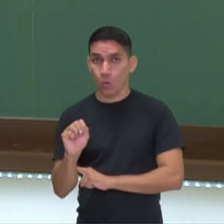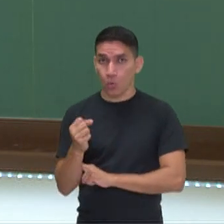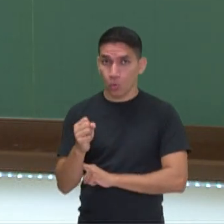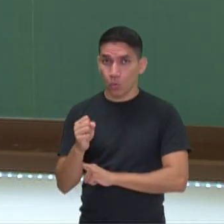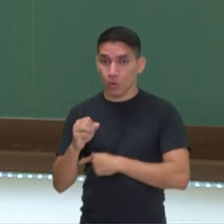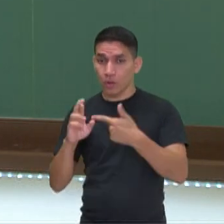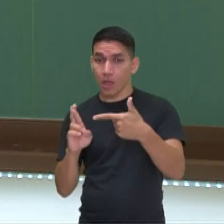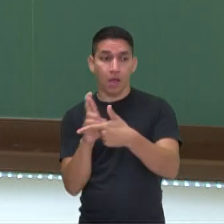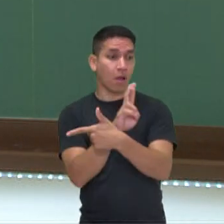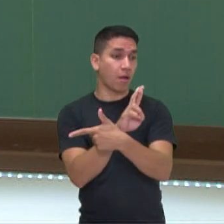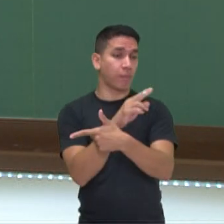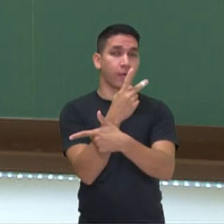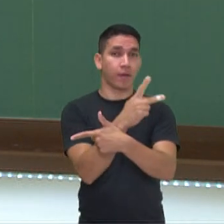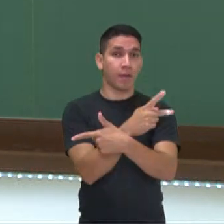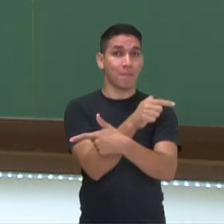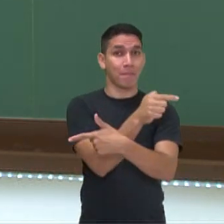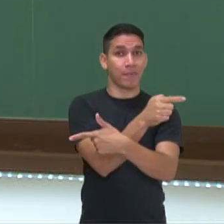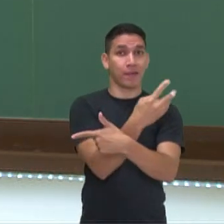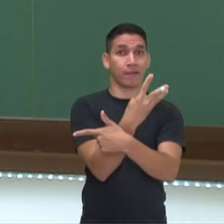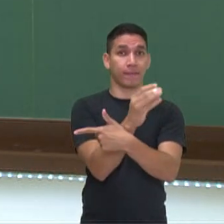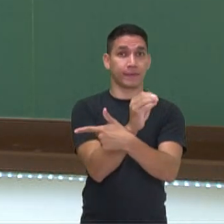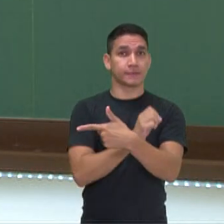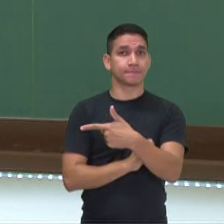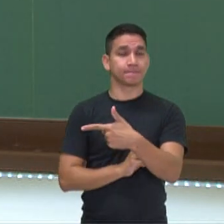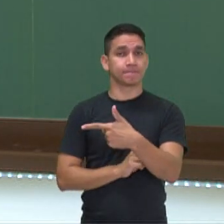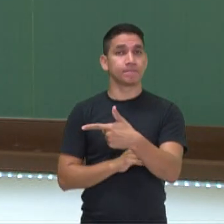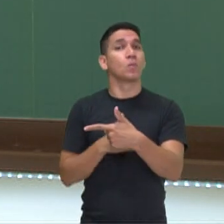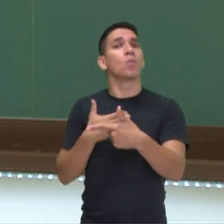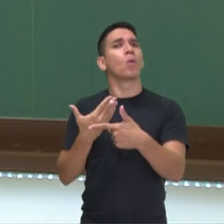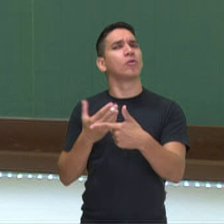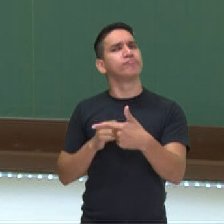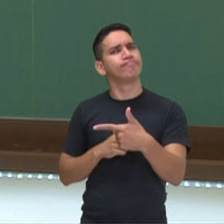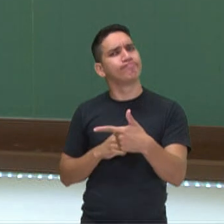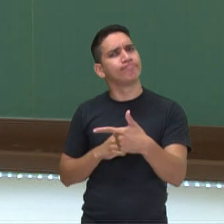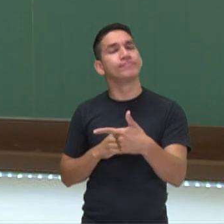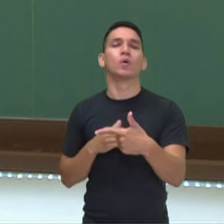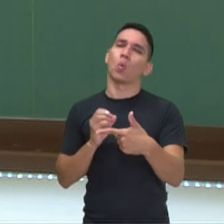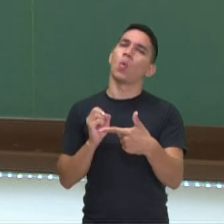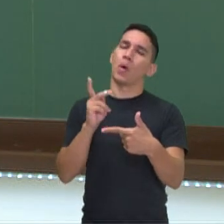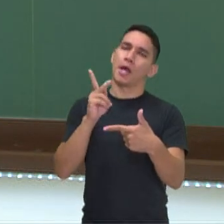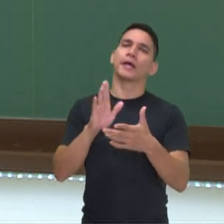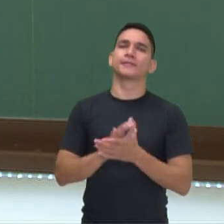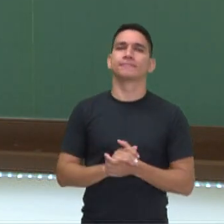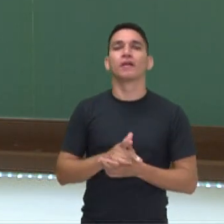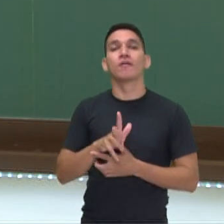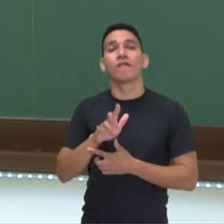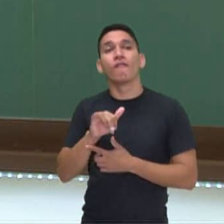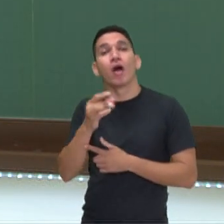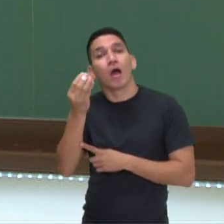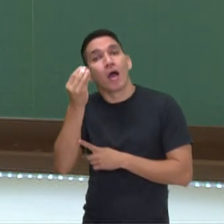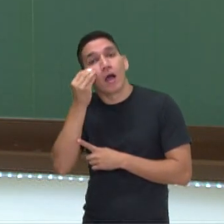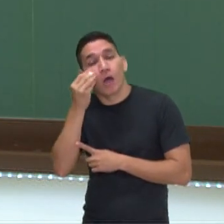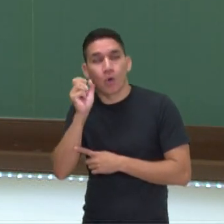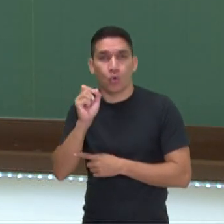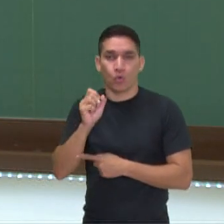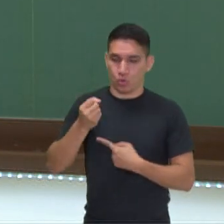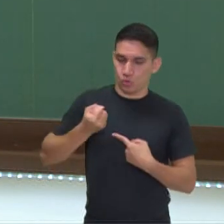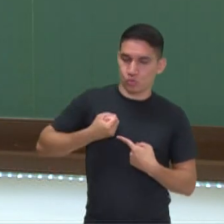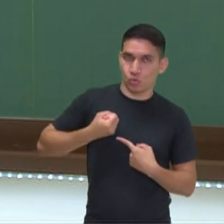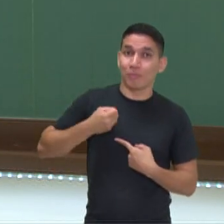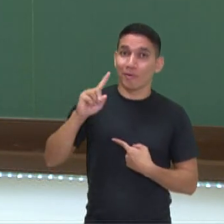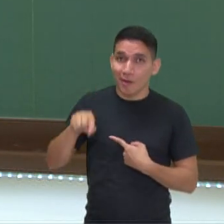vai me dar o resultado menos 40. Ok, esse número ele vai ser o